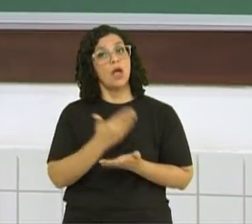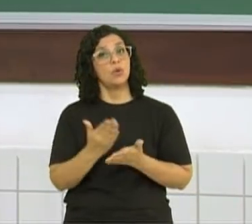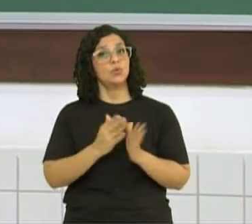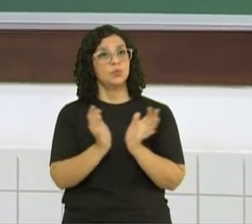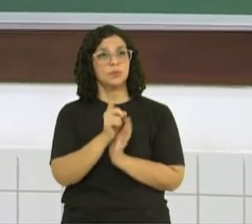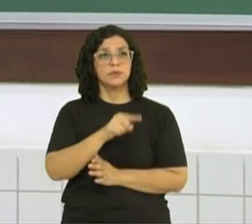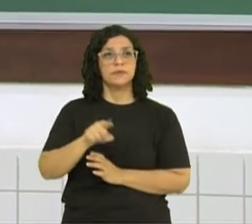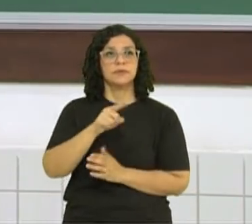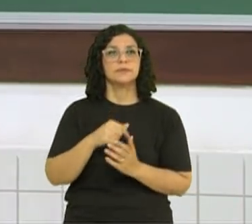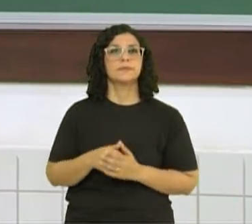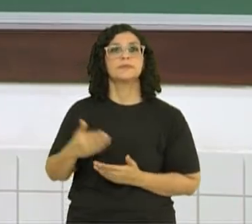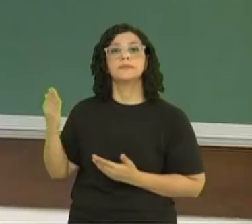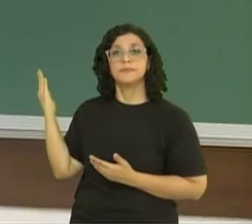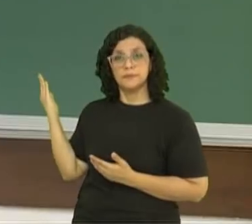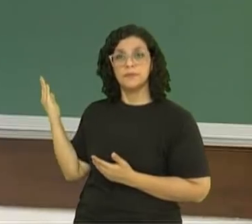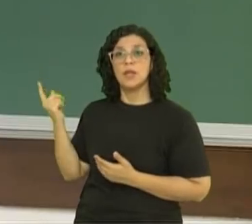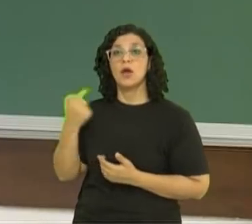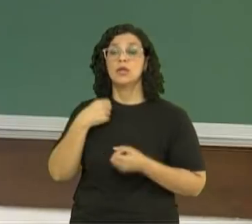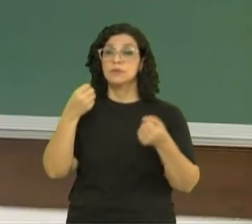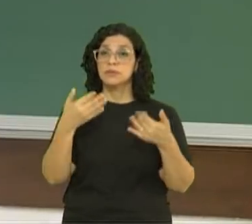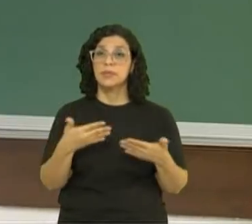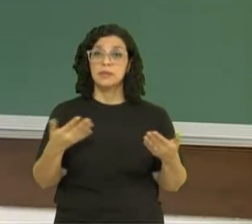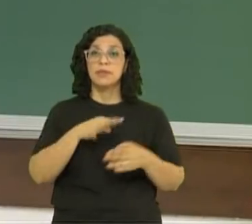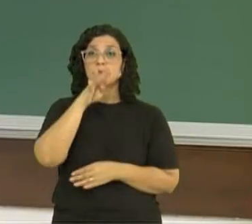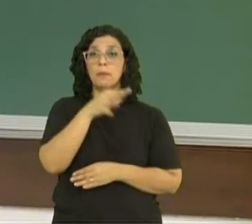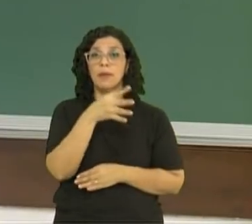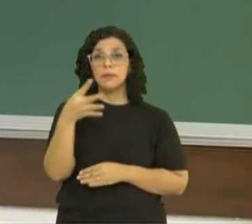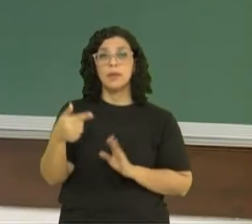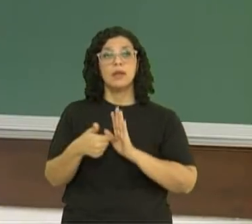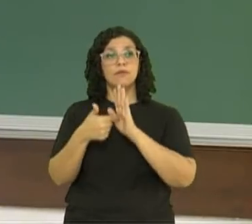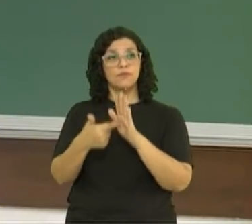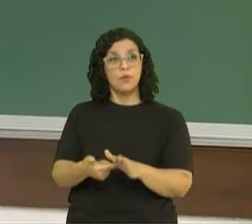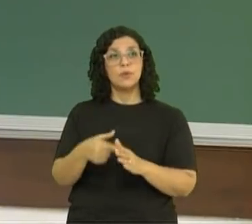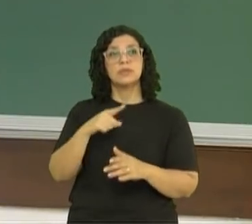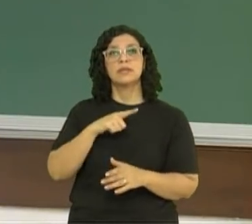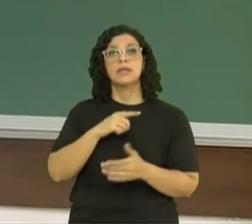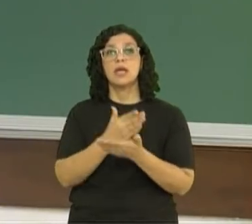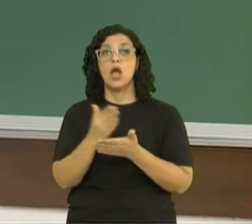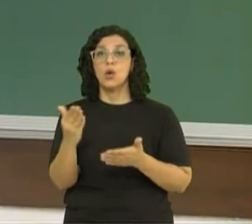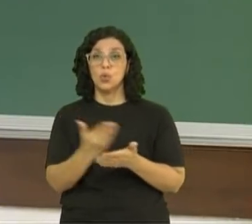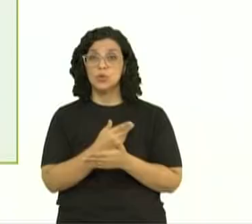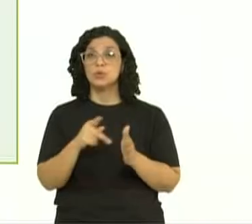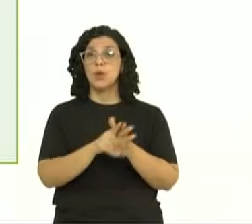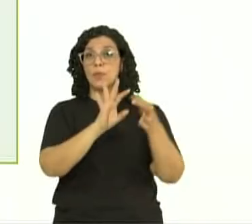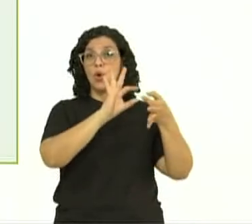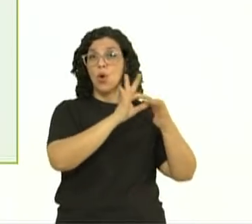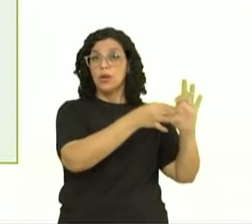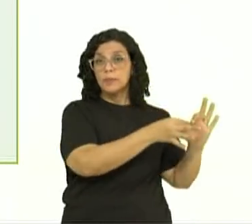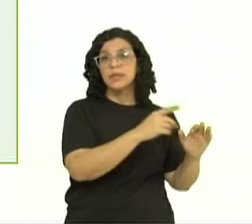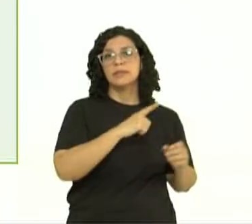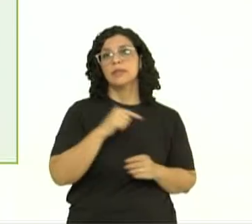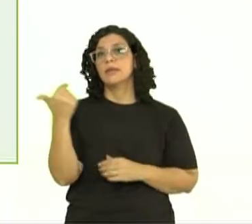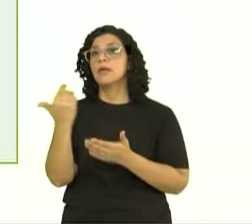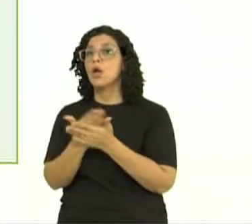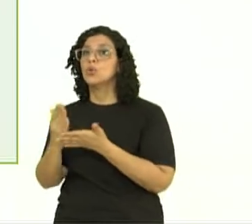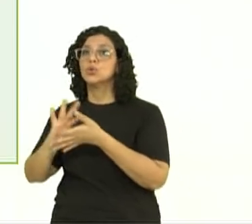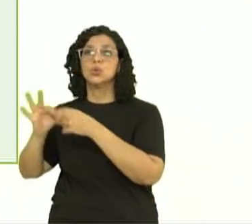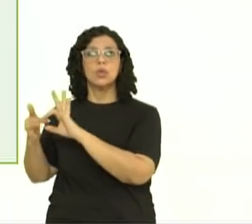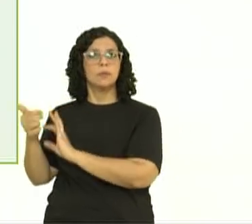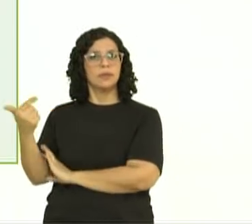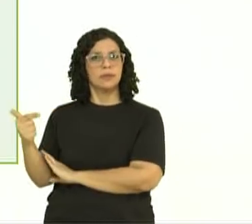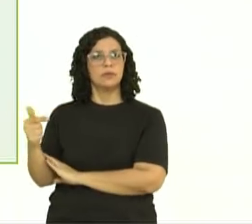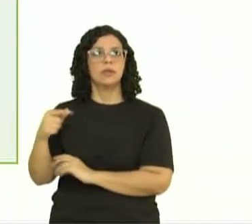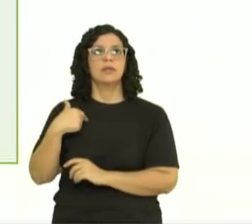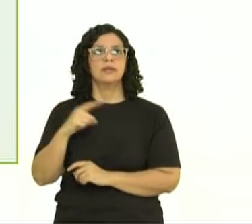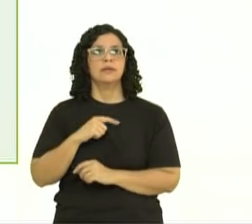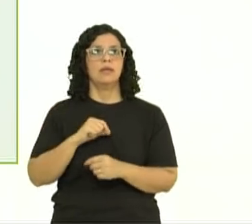vocês. Então, como eu falei, então, dentro dos esportes de invasão, né, dividimos eles em olímpicos e não olímpicos. Então, nos olímpicos